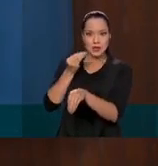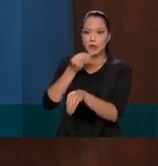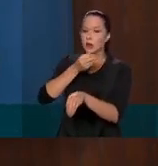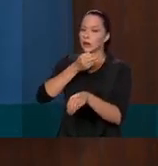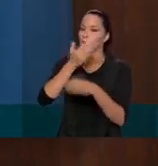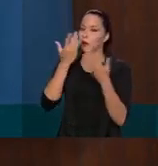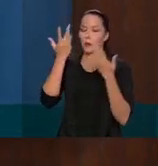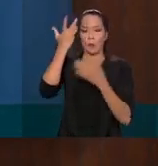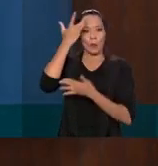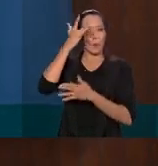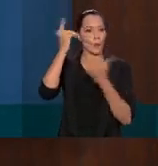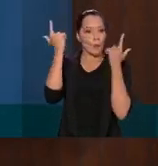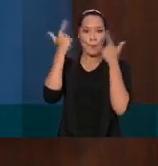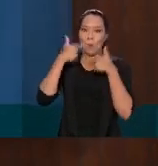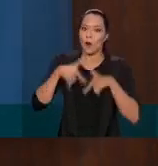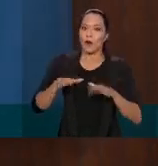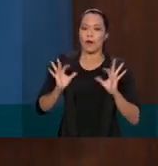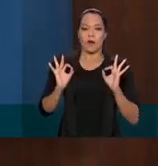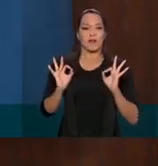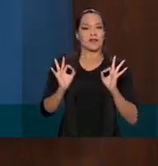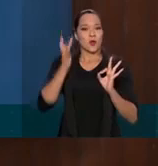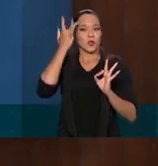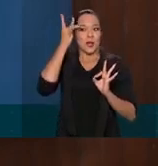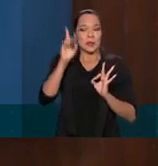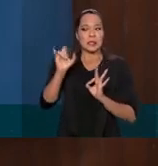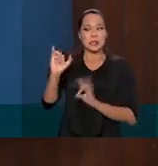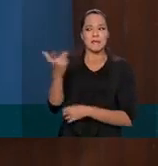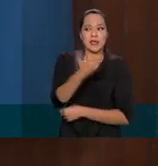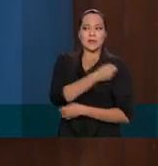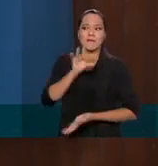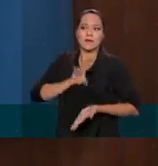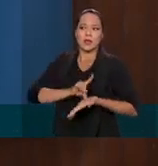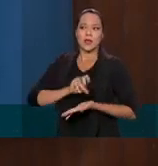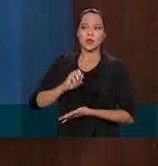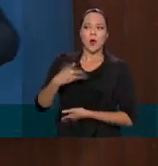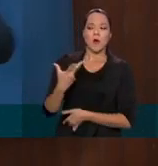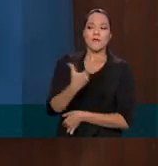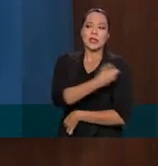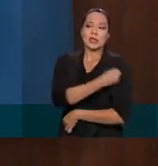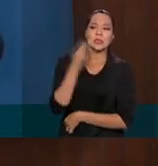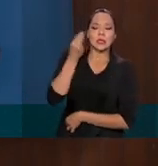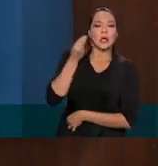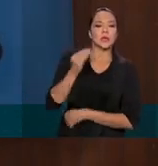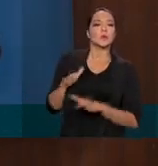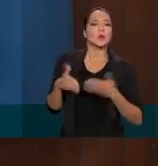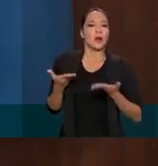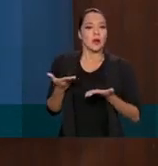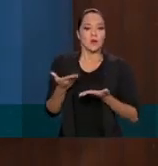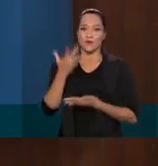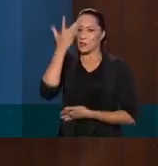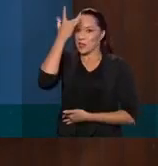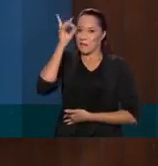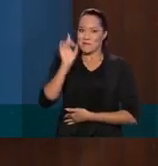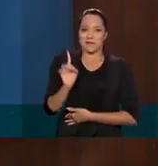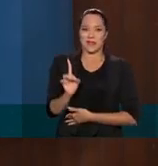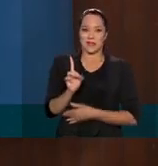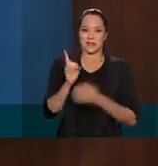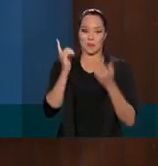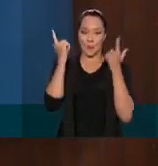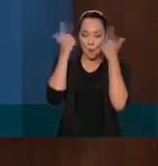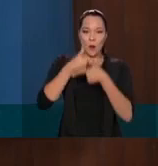se estavam tomando a vacina ou placebo. É um estudo controlado por